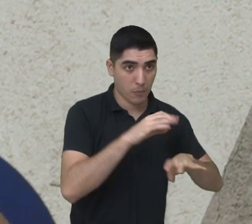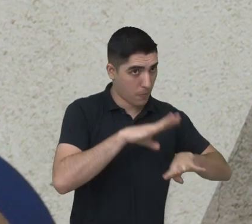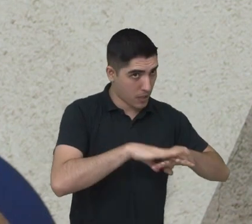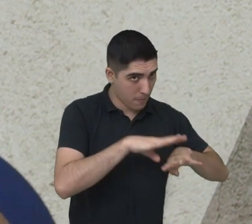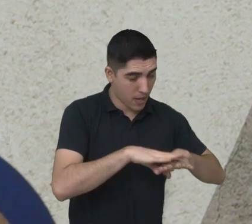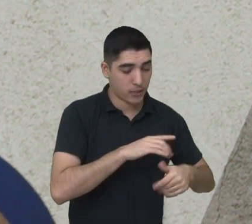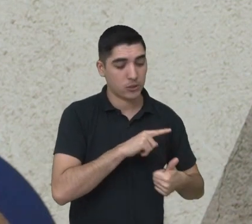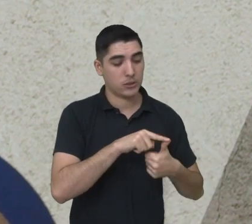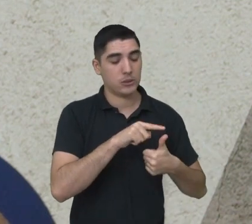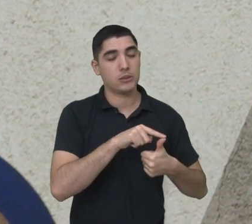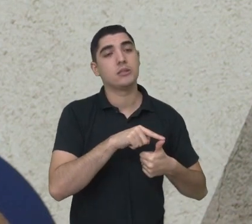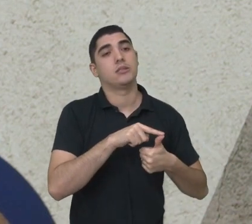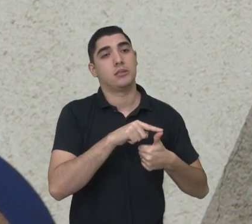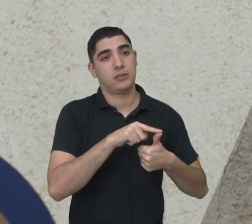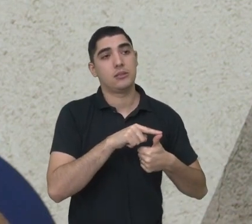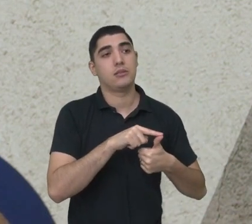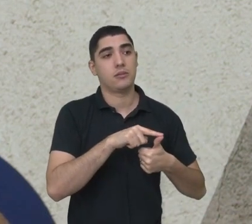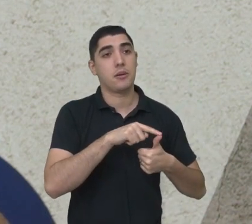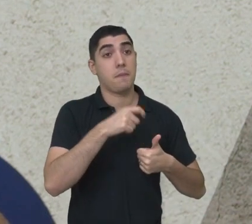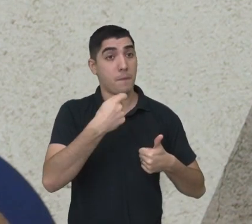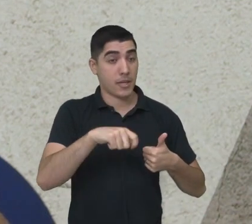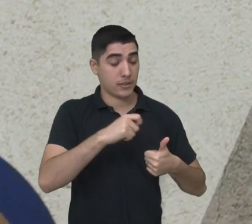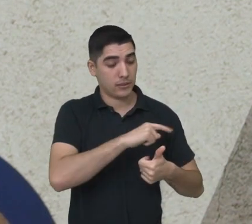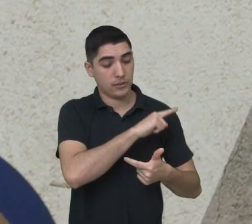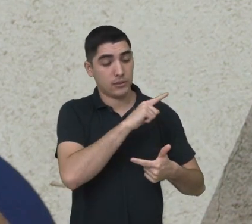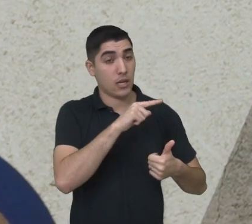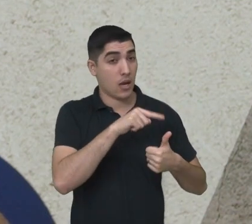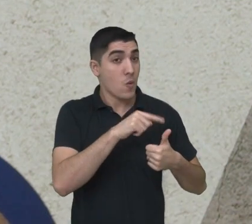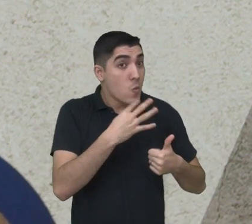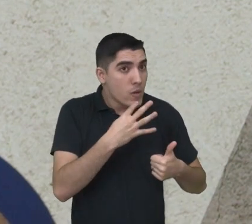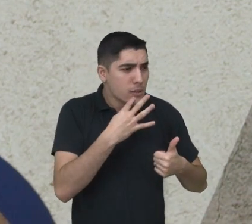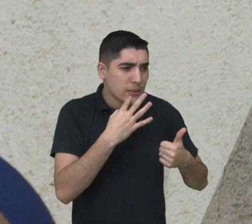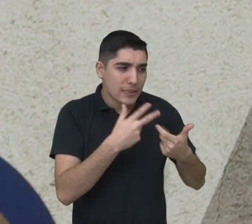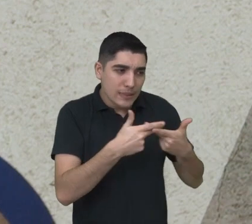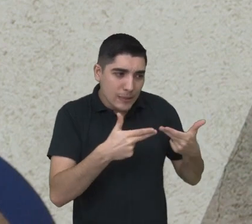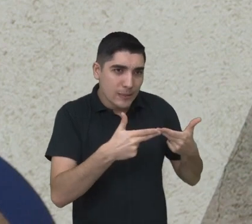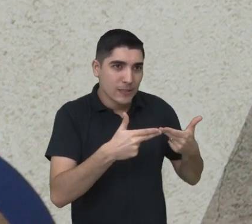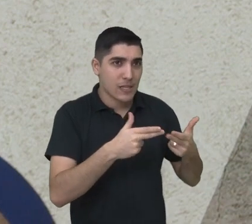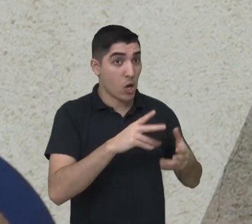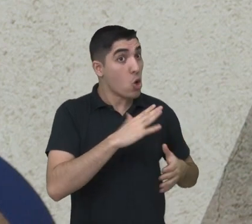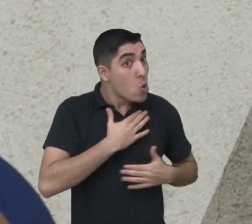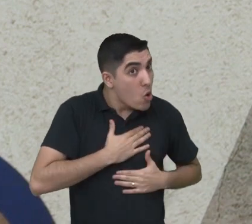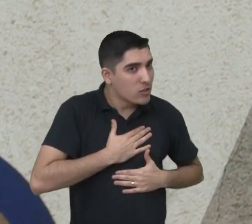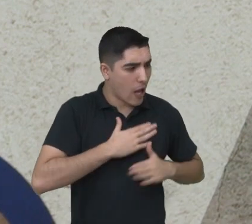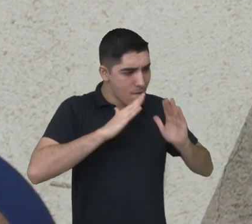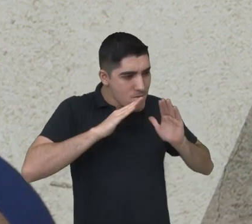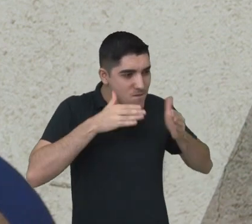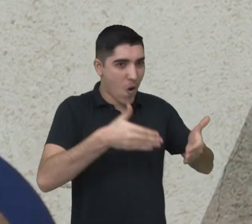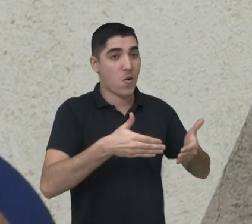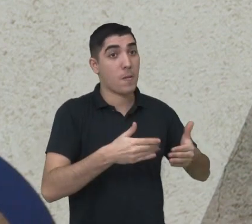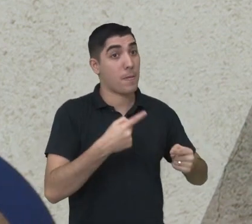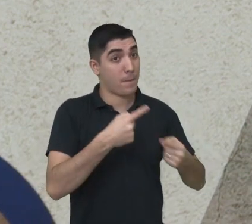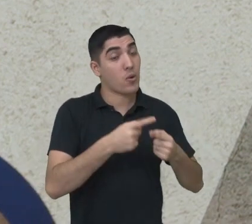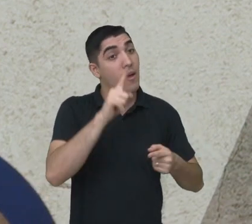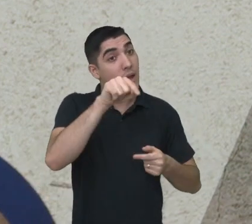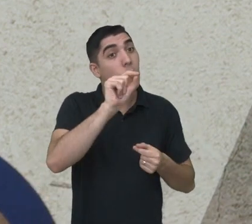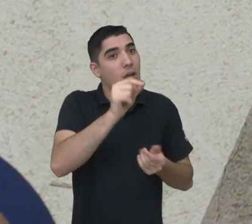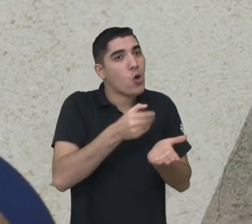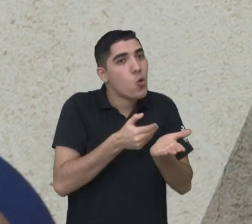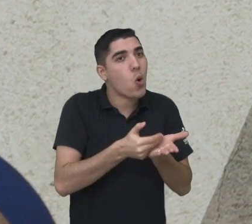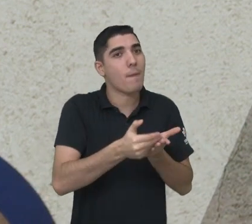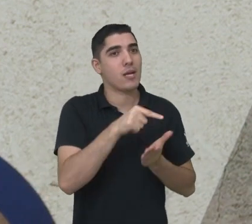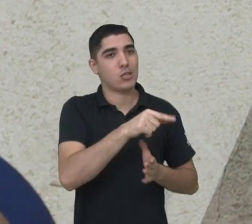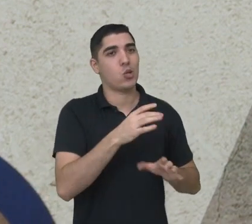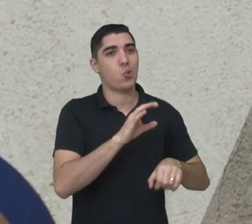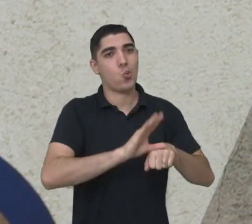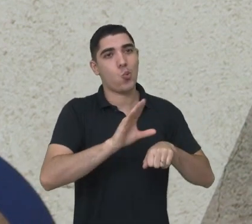de matemática, ele precisa, né, ele precisa ter essa pegada aí, porque eu falo que é a entrada,